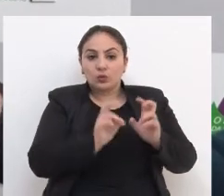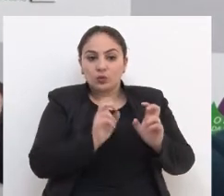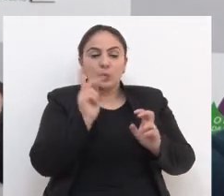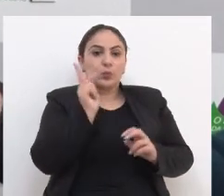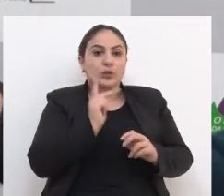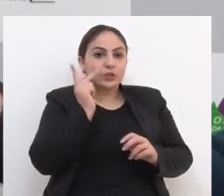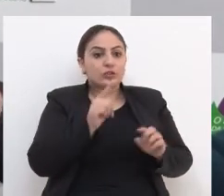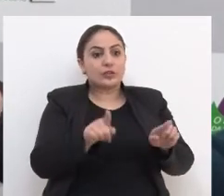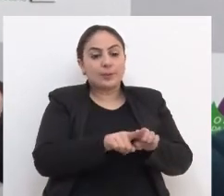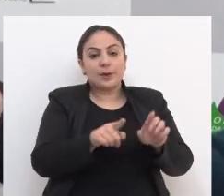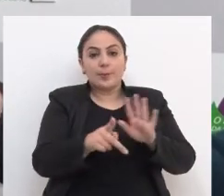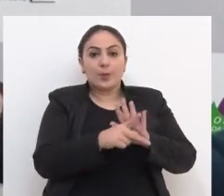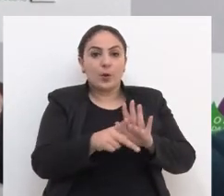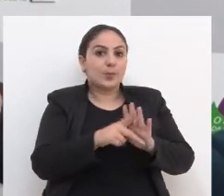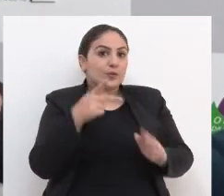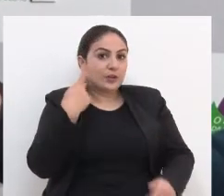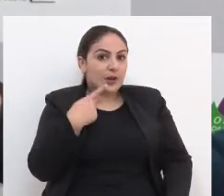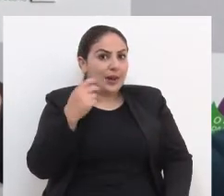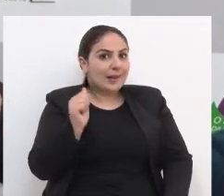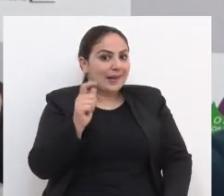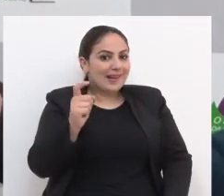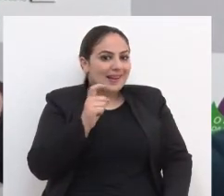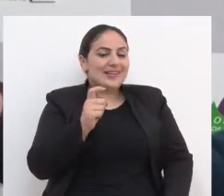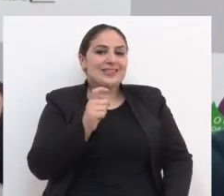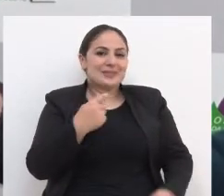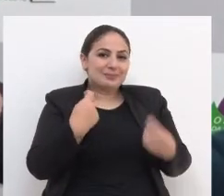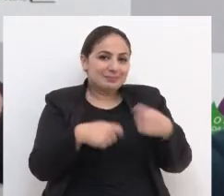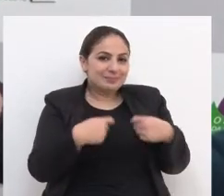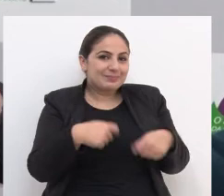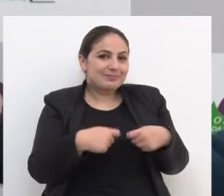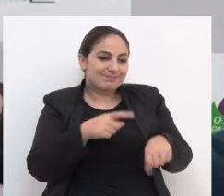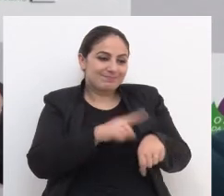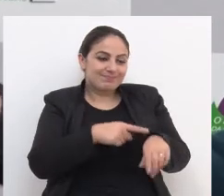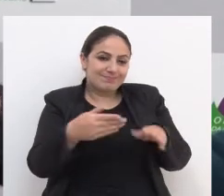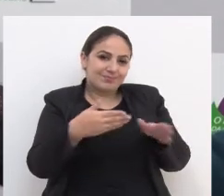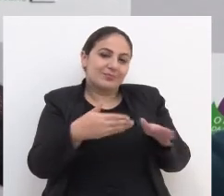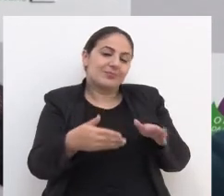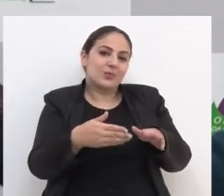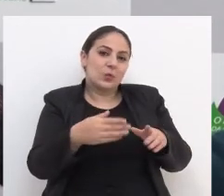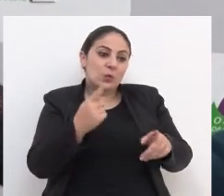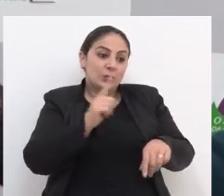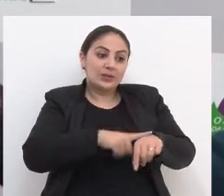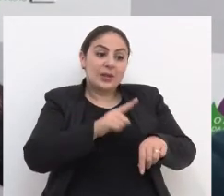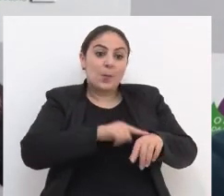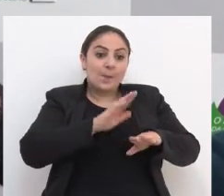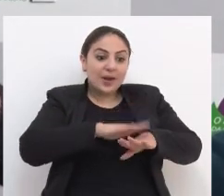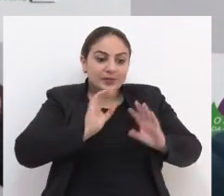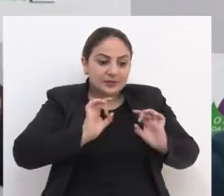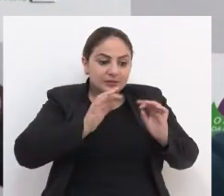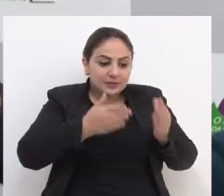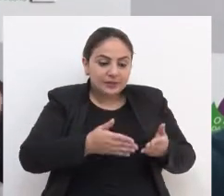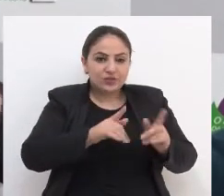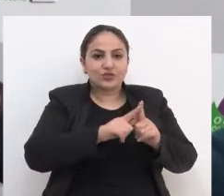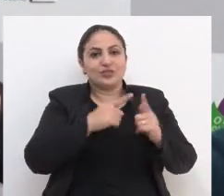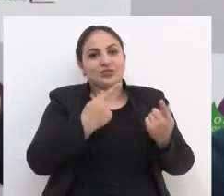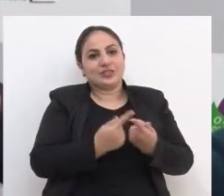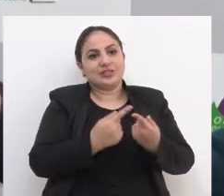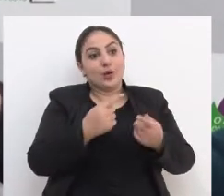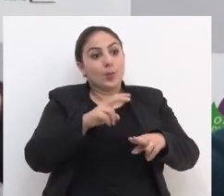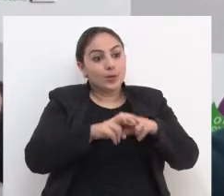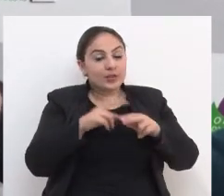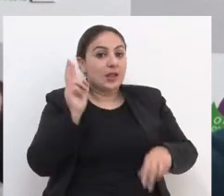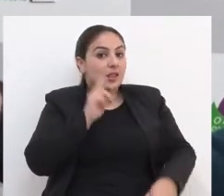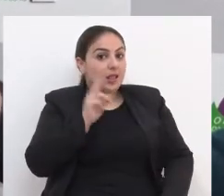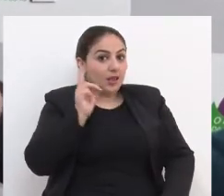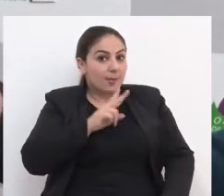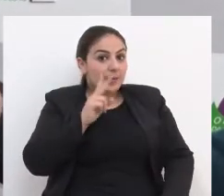que o próprio vereador Alex também precisa nesse período de um tempo maior para se dedicar ao seu mandato. Importante lembrar